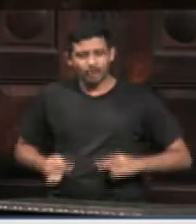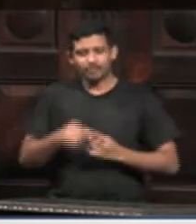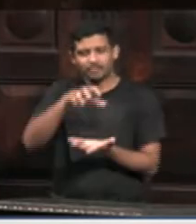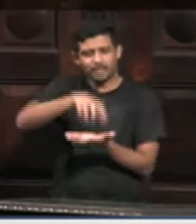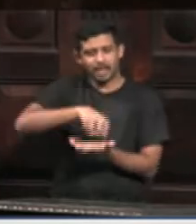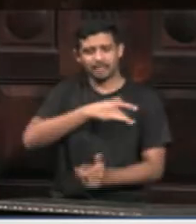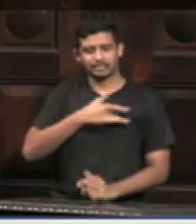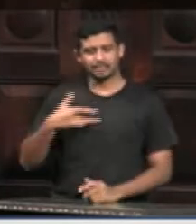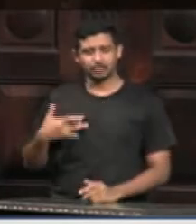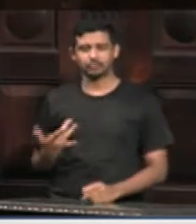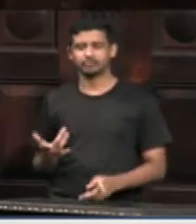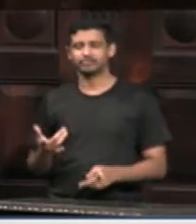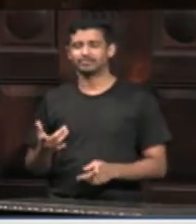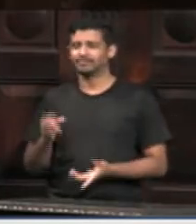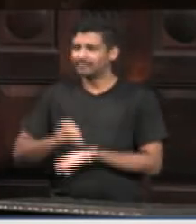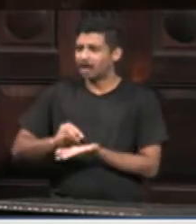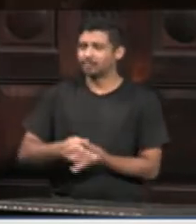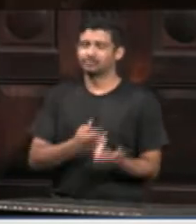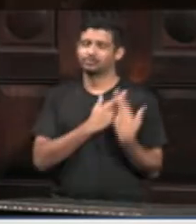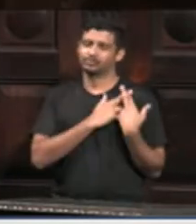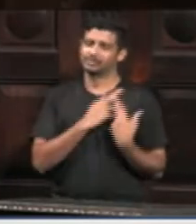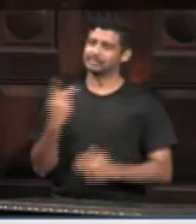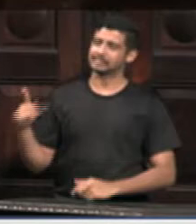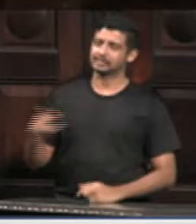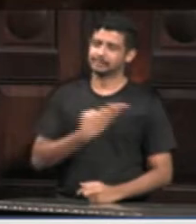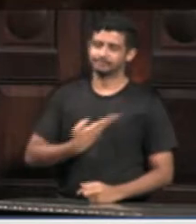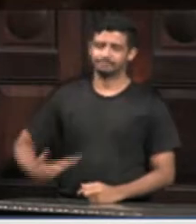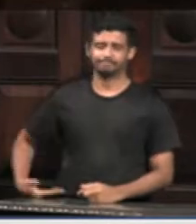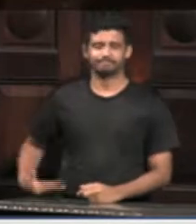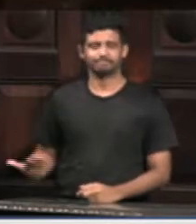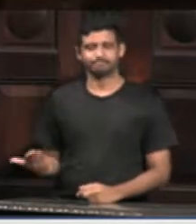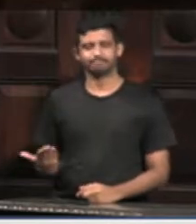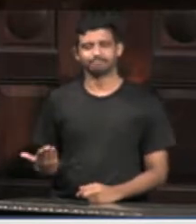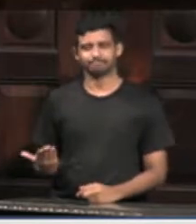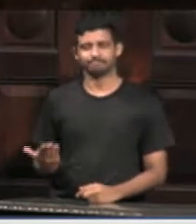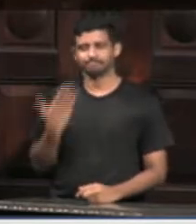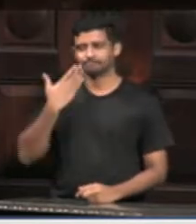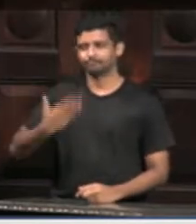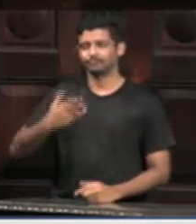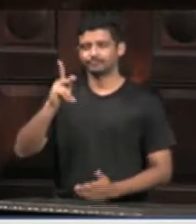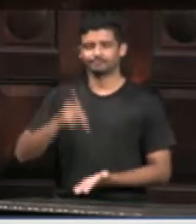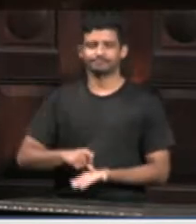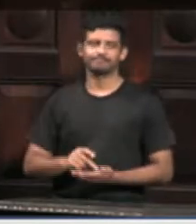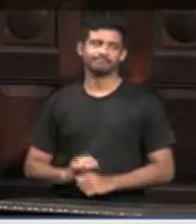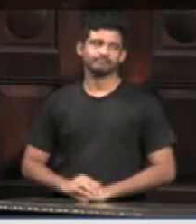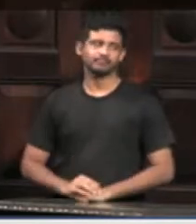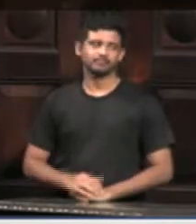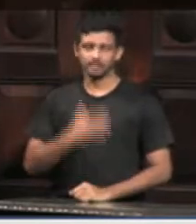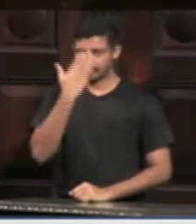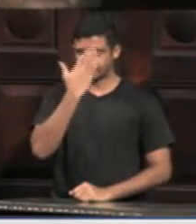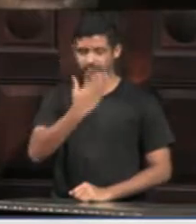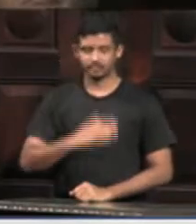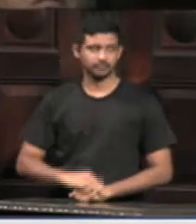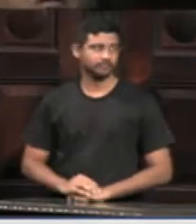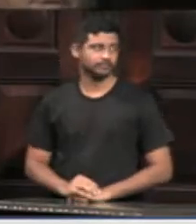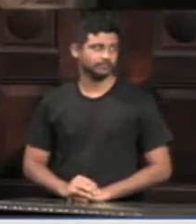a irresponsabilidade do governante fica muito mais evidente, muito mais acentuada. Muito obrigado.